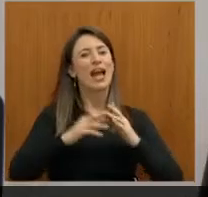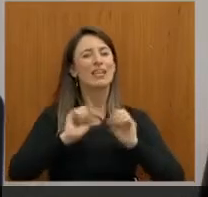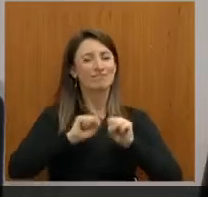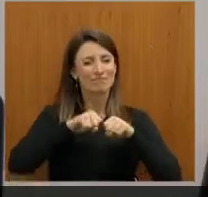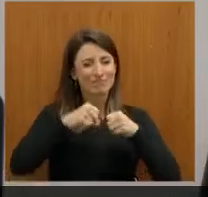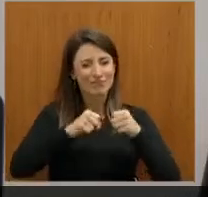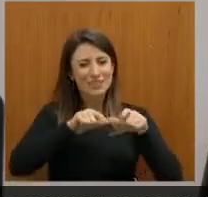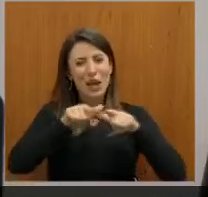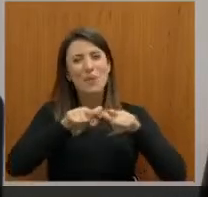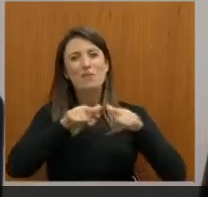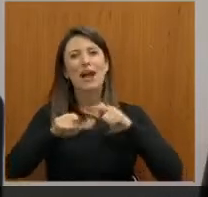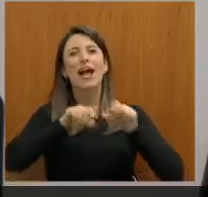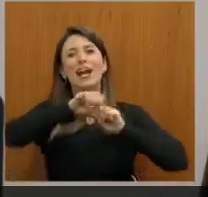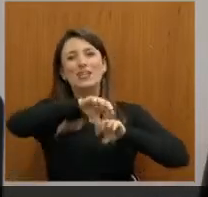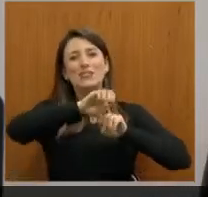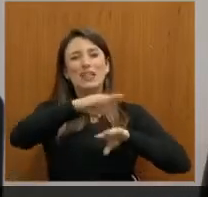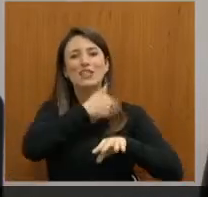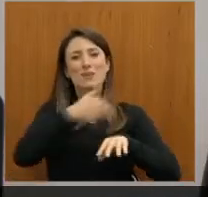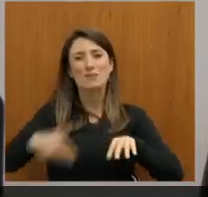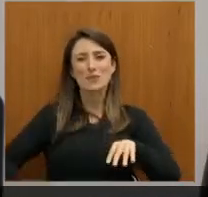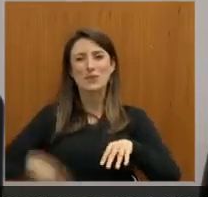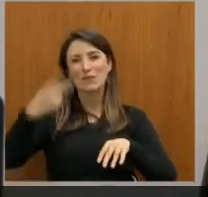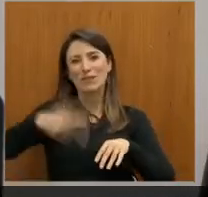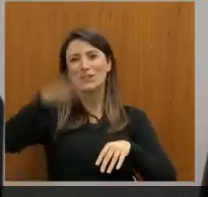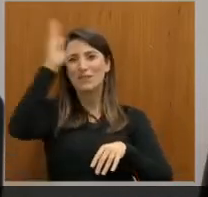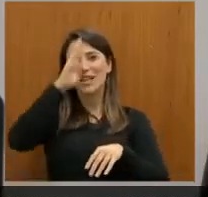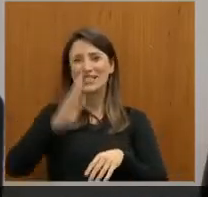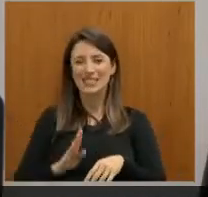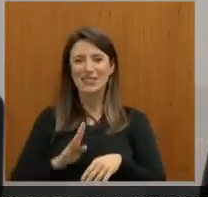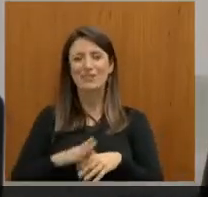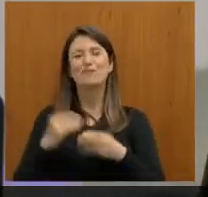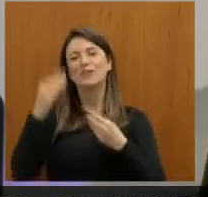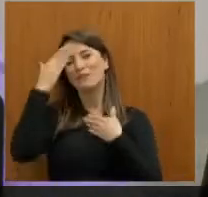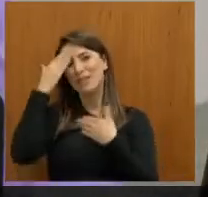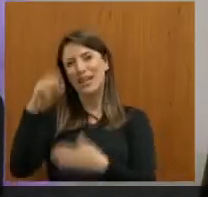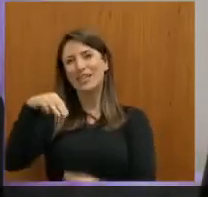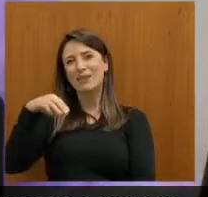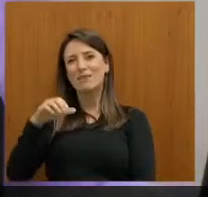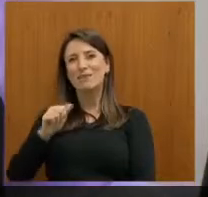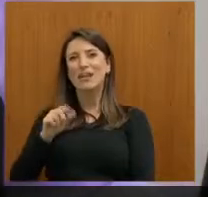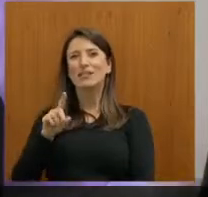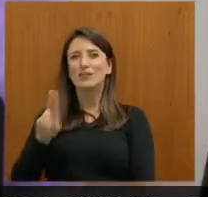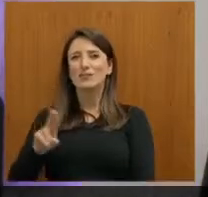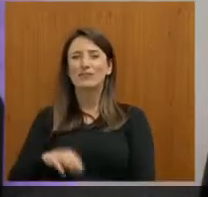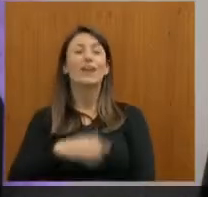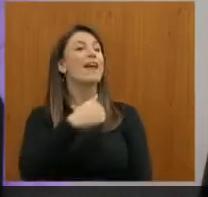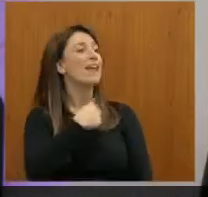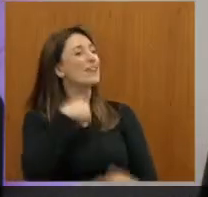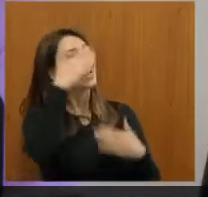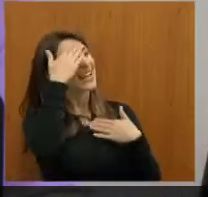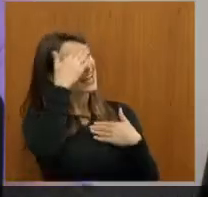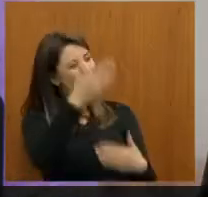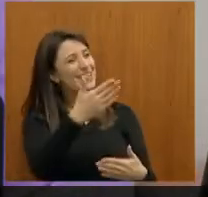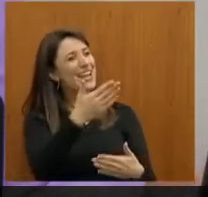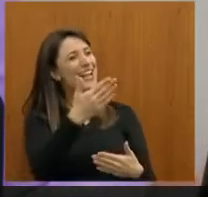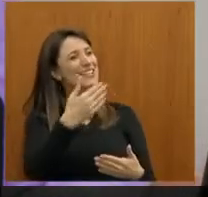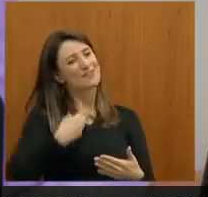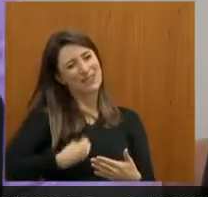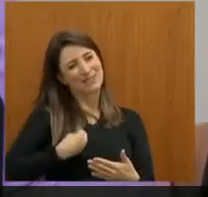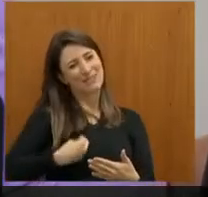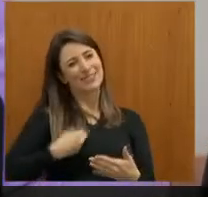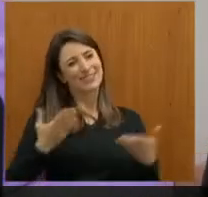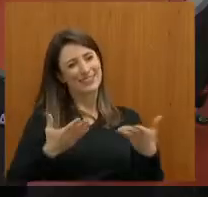pública e da educação como todo no Brasil obrigada viu uma dor e Eu que agradeço papel de patrão